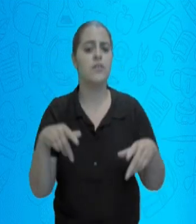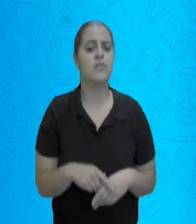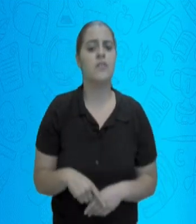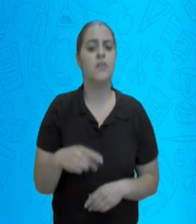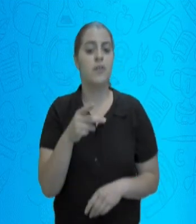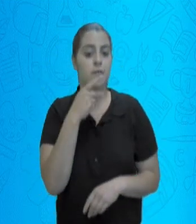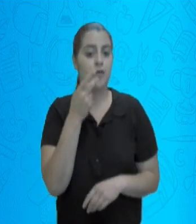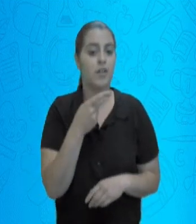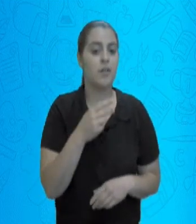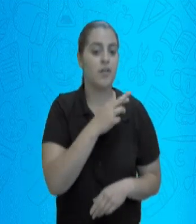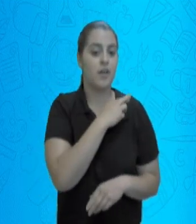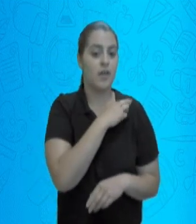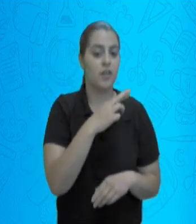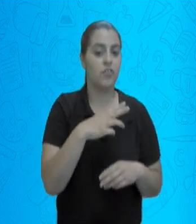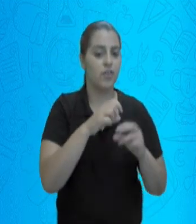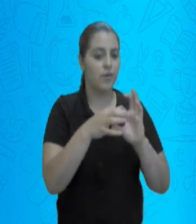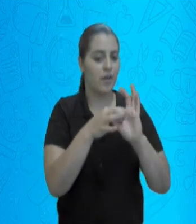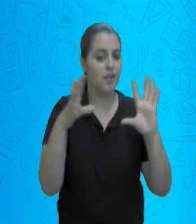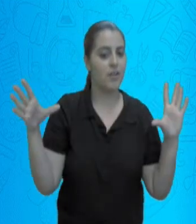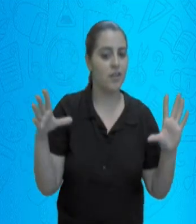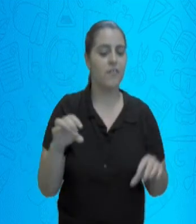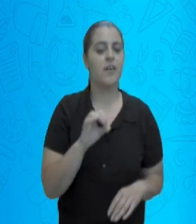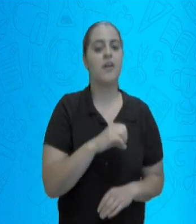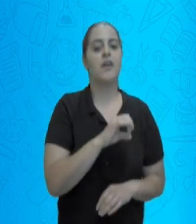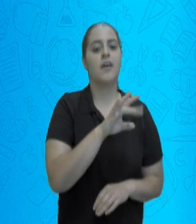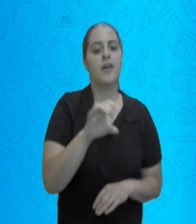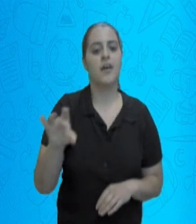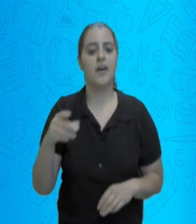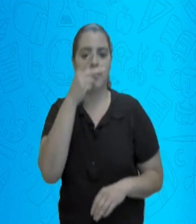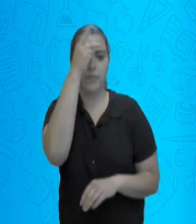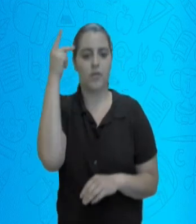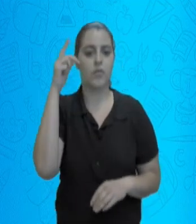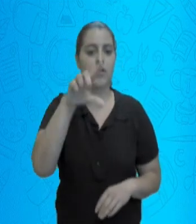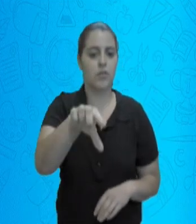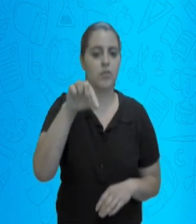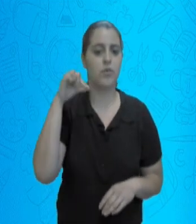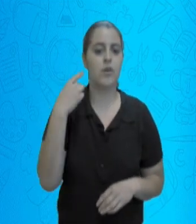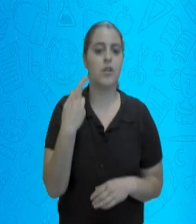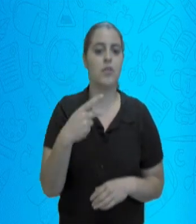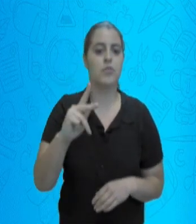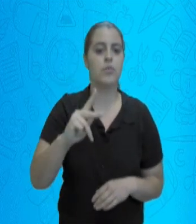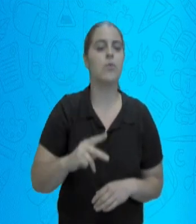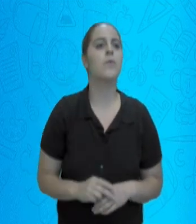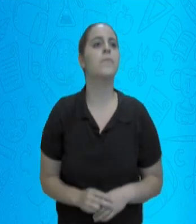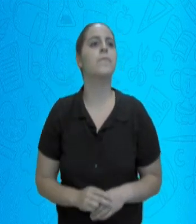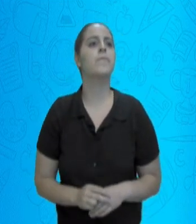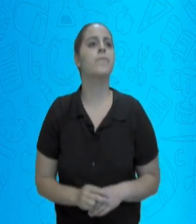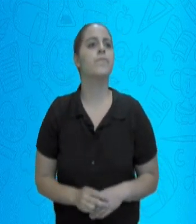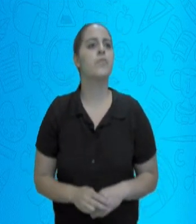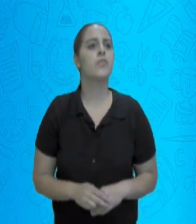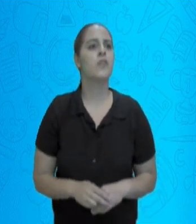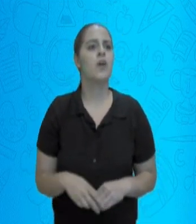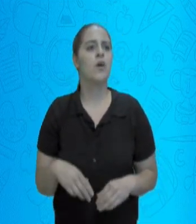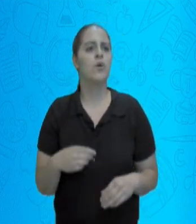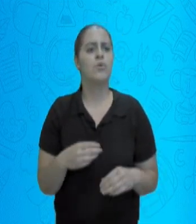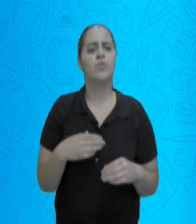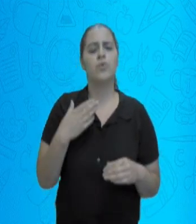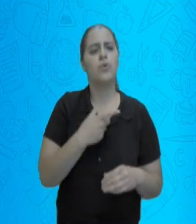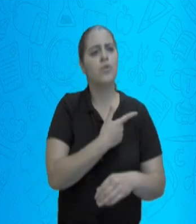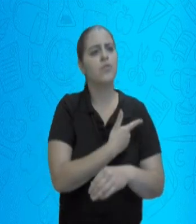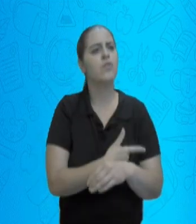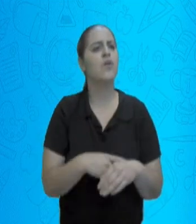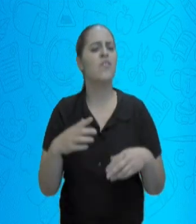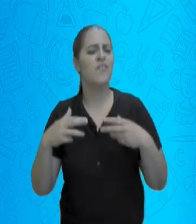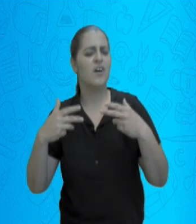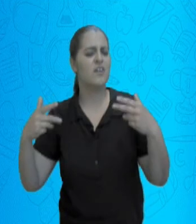gente falou que a religião é livre, cada um tem direito de escolher a sua? Então, as tradições e